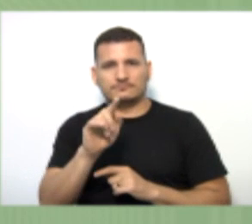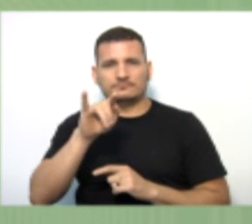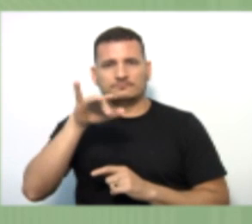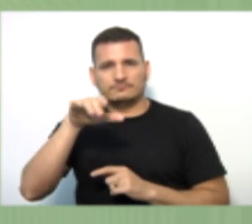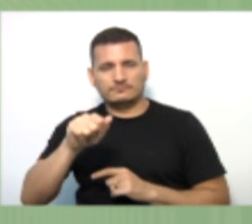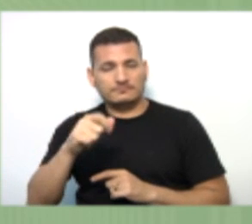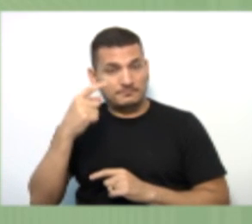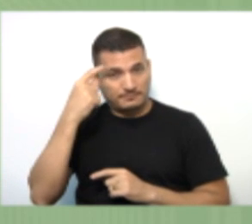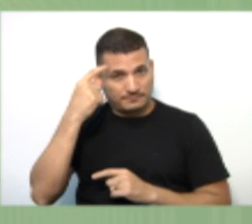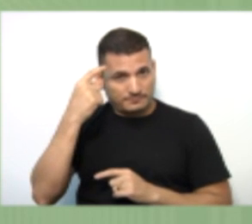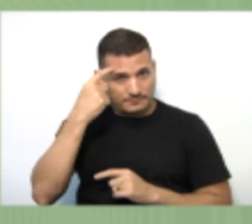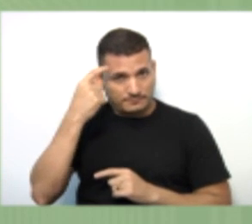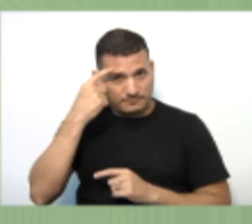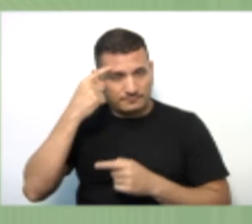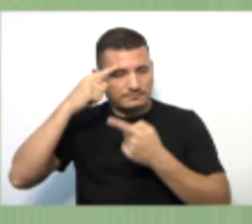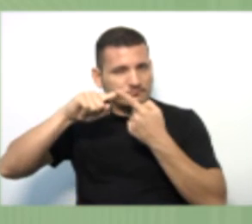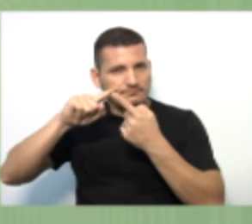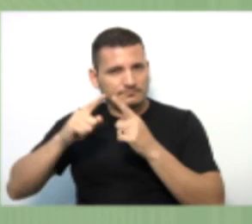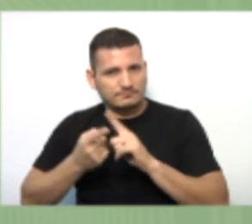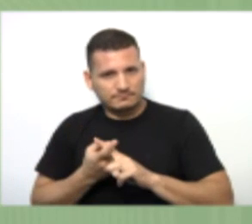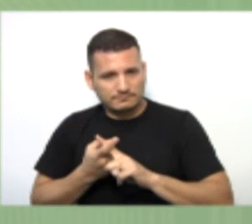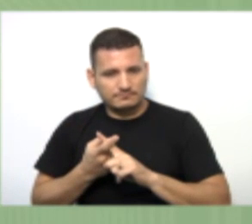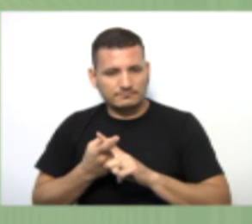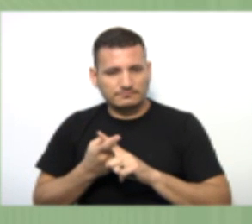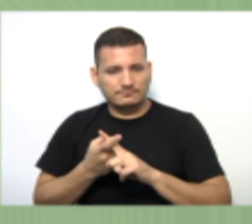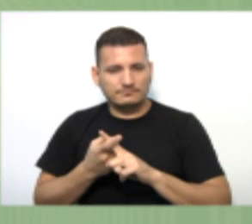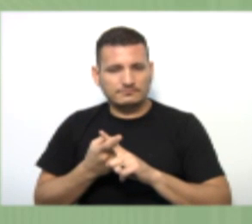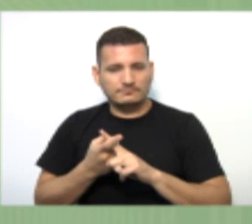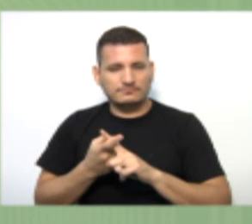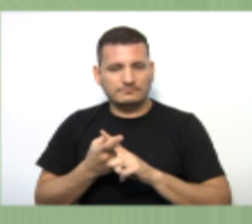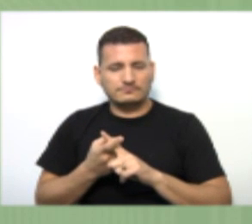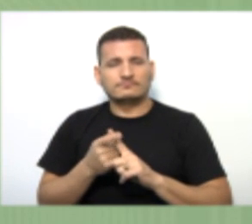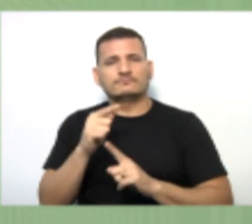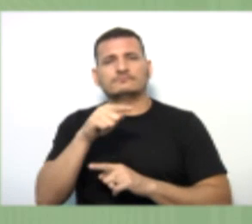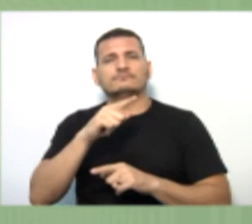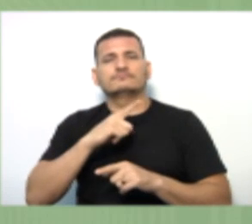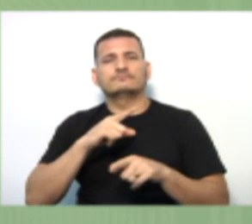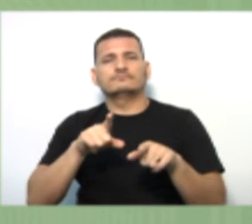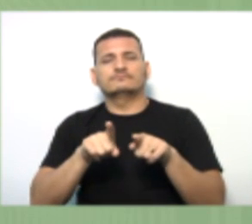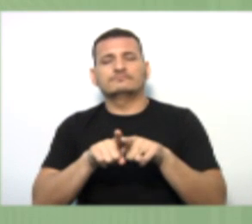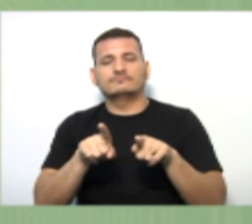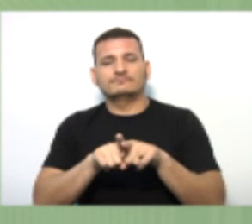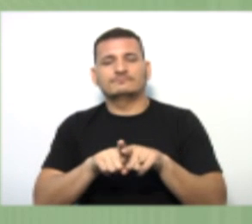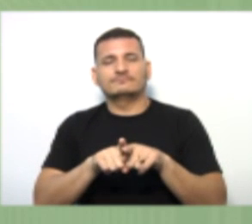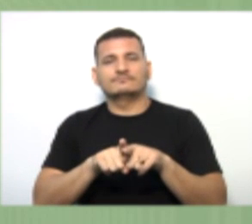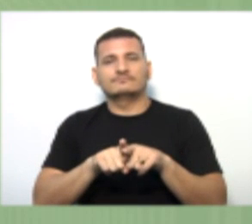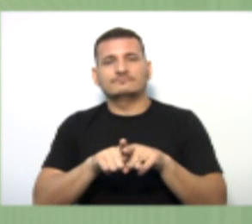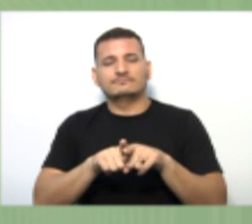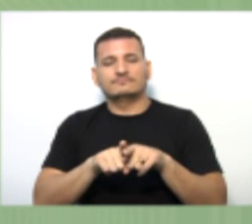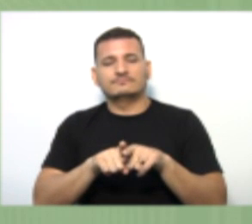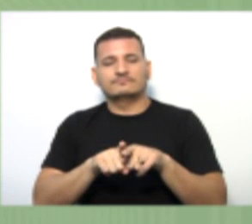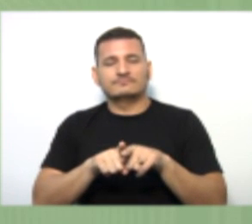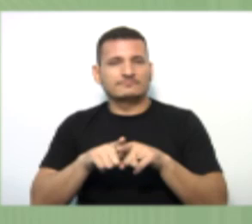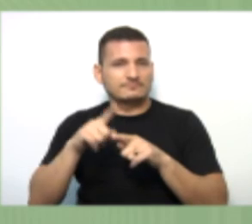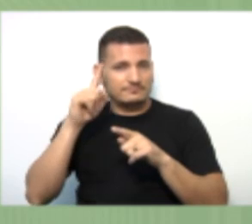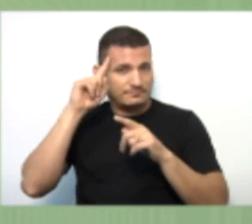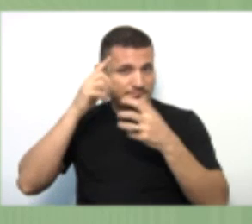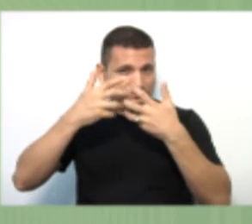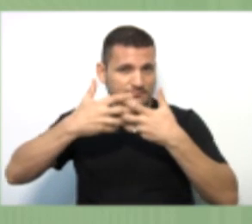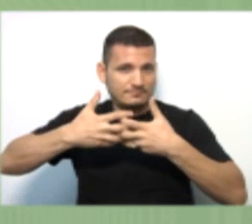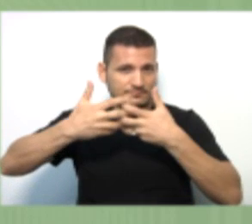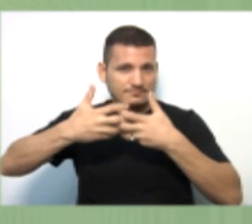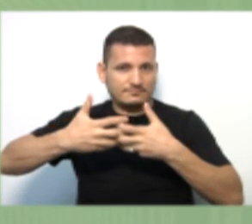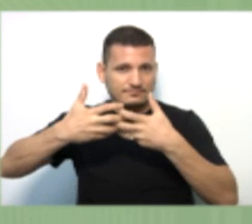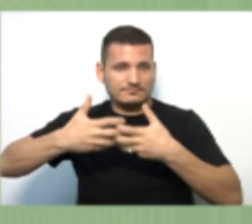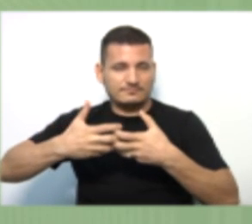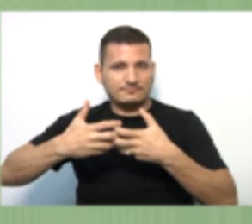pensamento lógico. Aí, aqui também tem um enigma de raciocínio lógico, que já preparei para vocês aí,